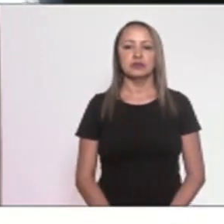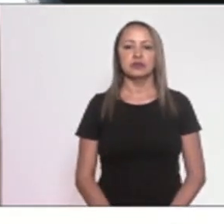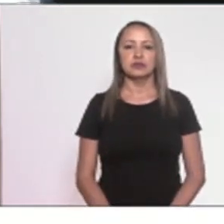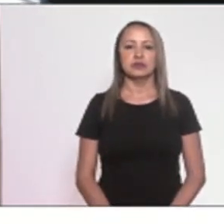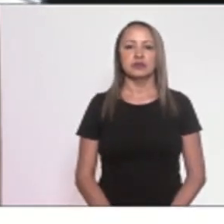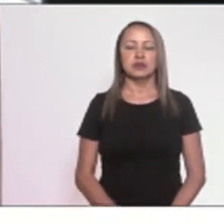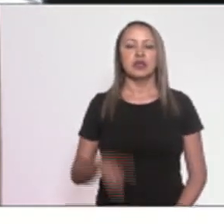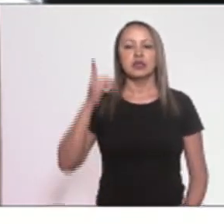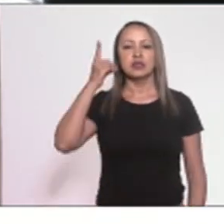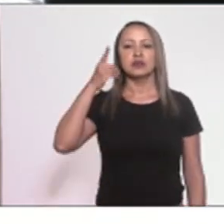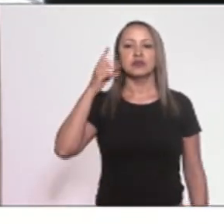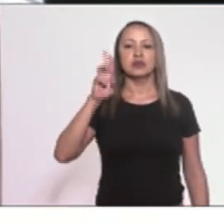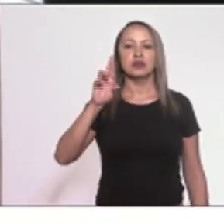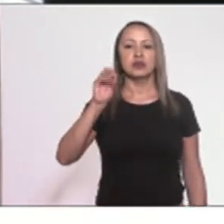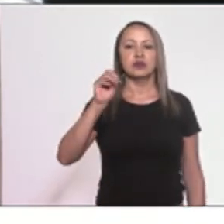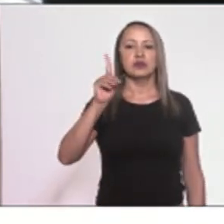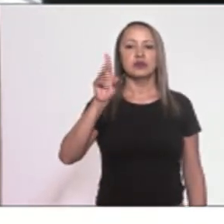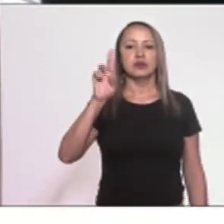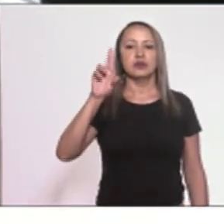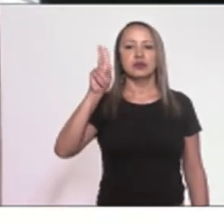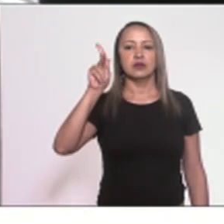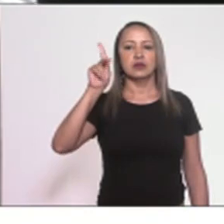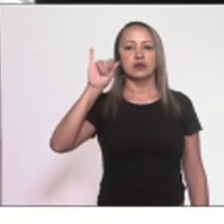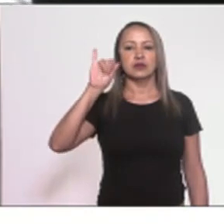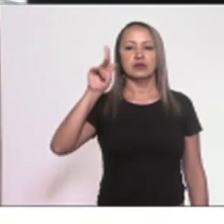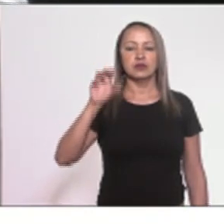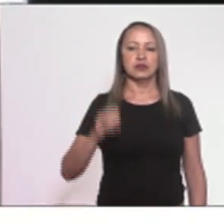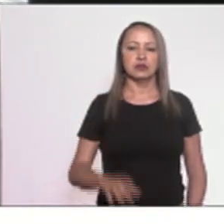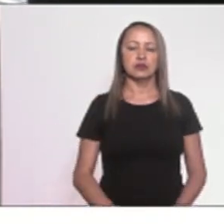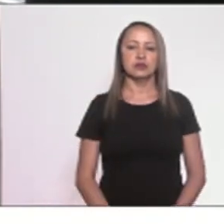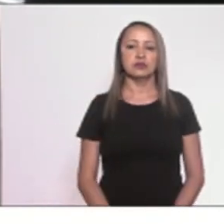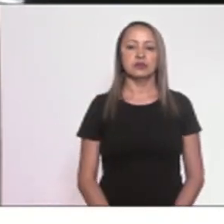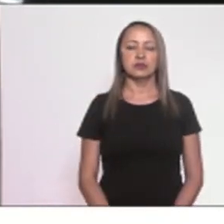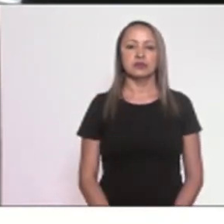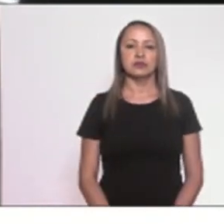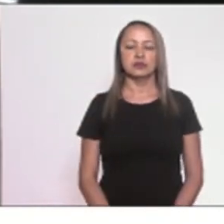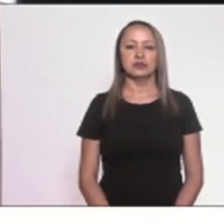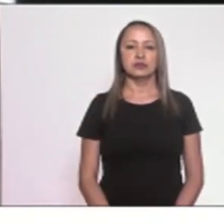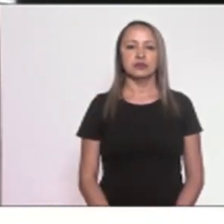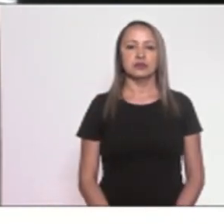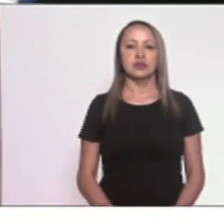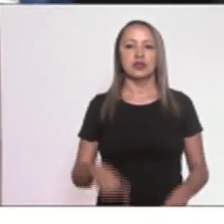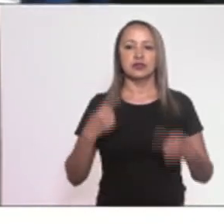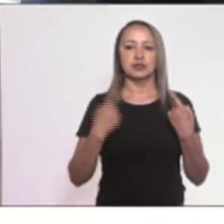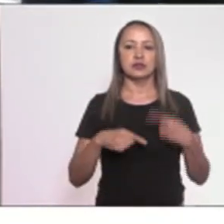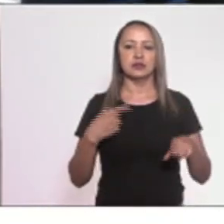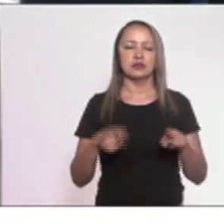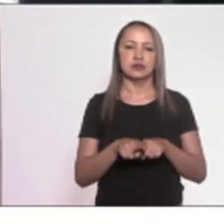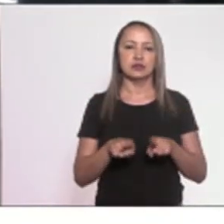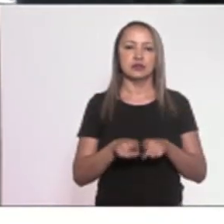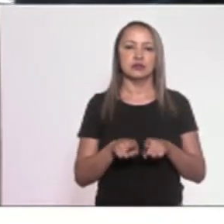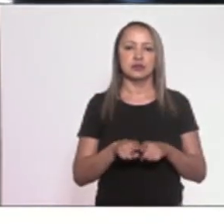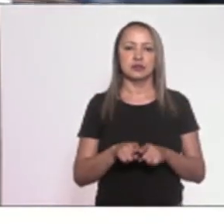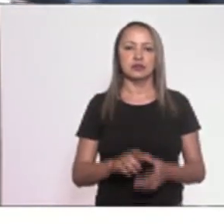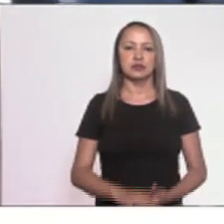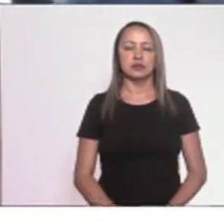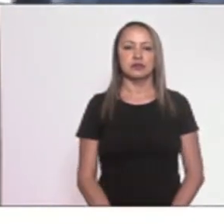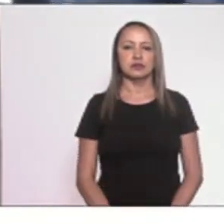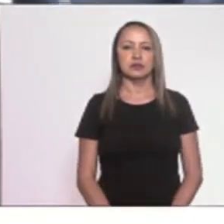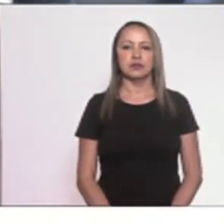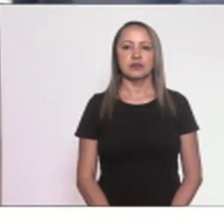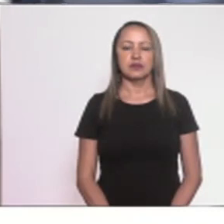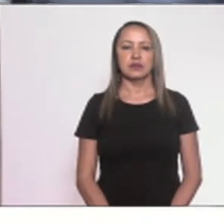deputados Rodrigo Bacelar, Renan Ferreirinha, Lucinha e Luiz Paulo. Em discussão, não havendo quem queira discutir, encerrada a